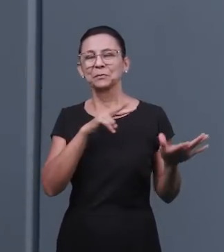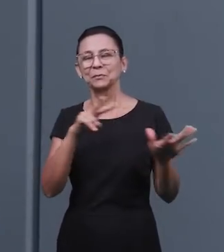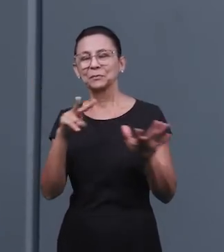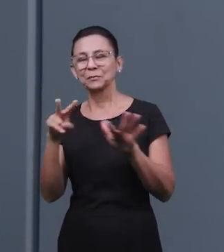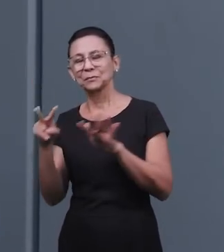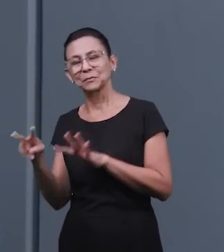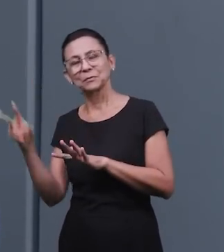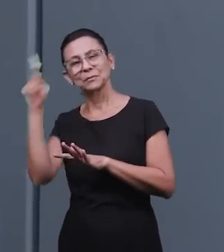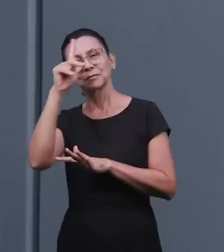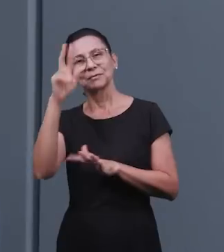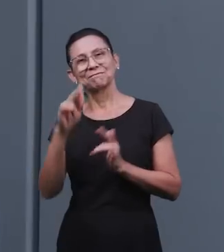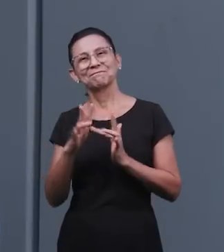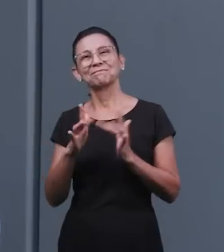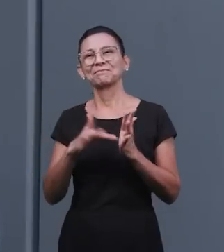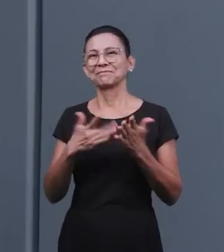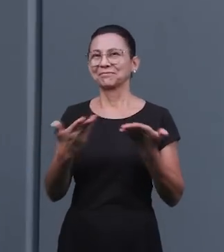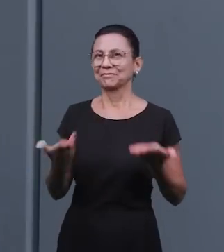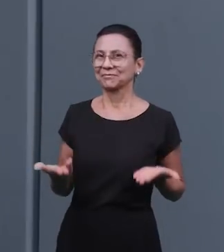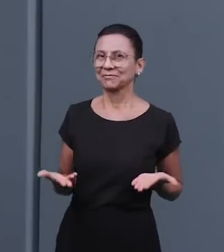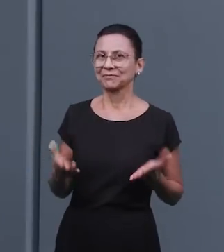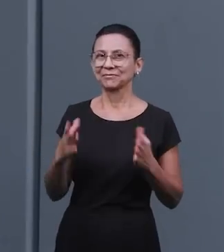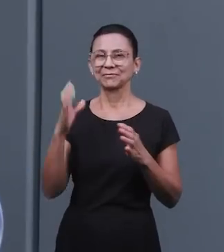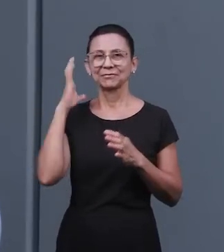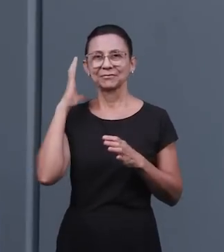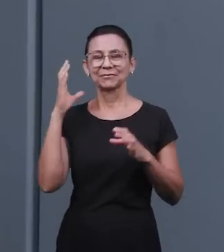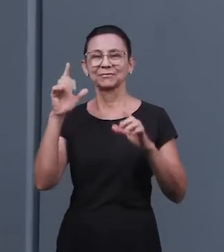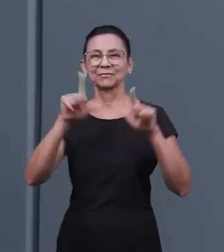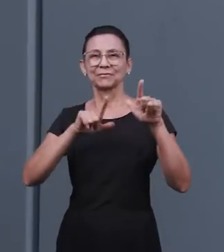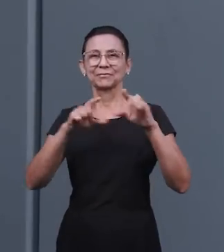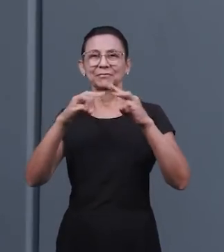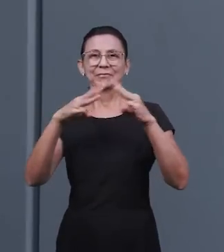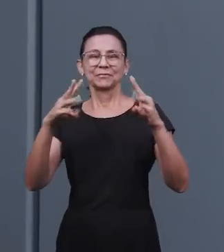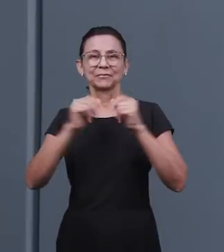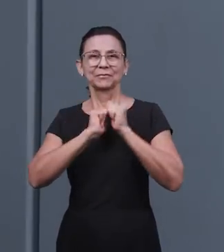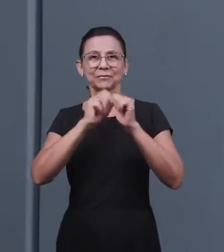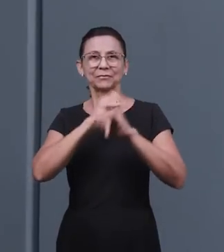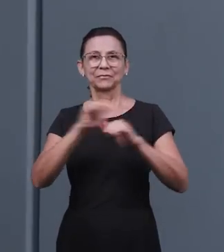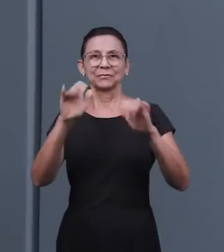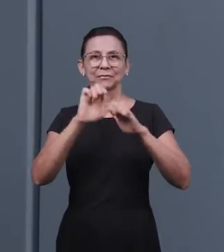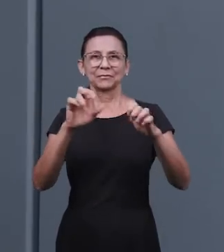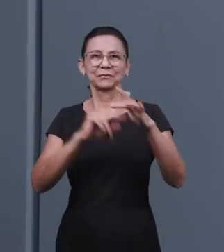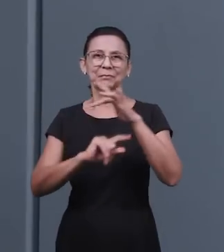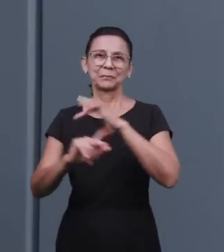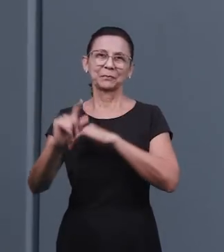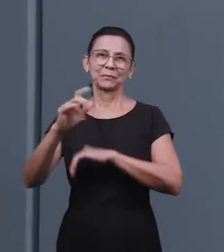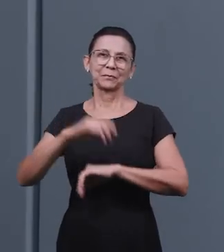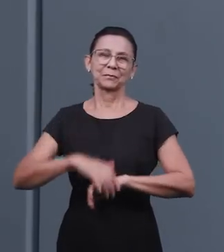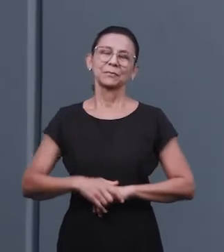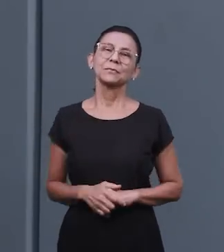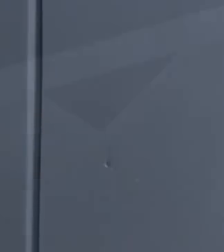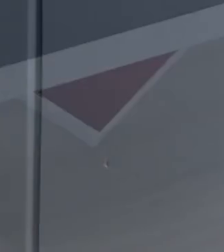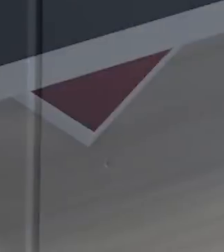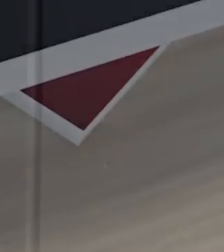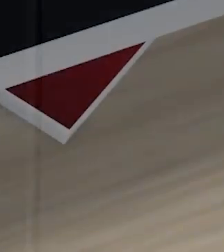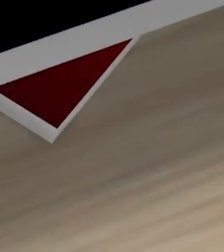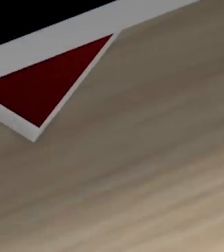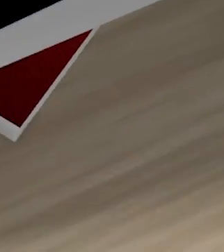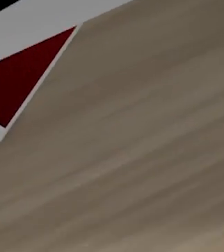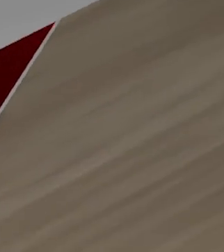abençoe, uma boa semana a todos, a paz do Senhor Jesus, Rádio e TV Manaim juntas, anunciando o Evangelho Eterno.